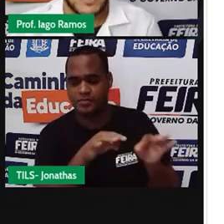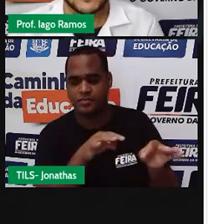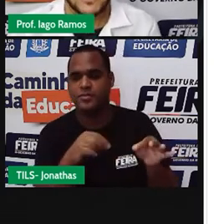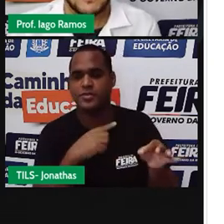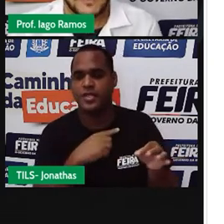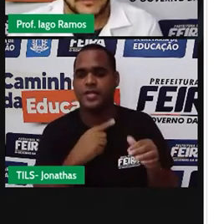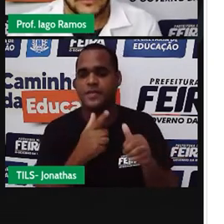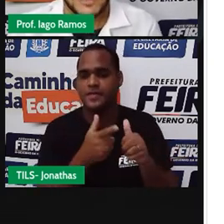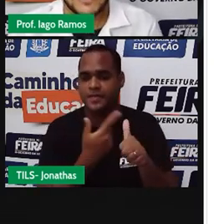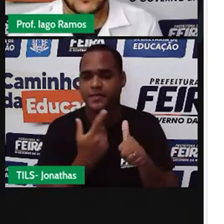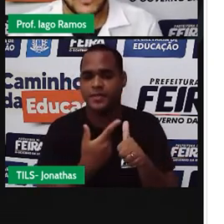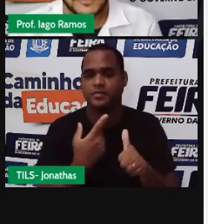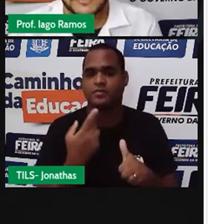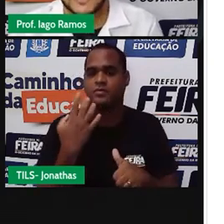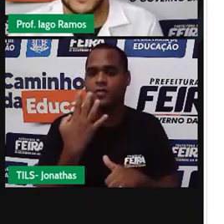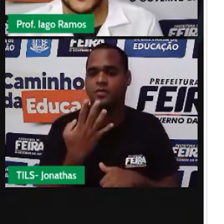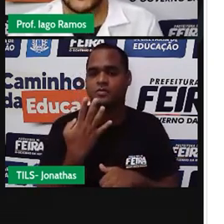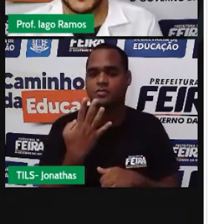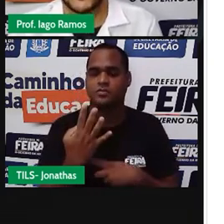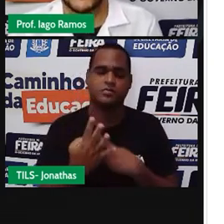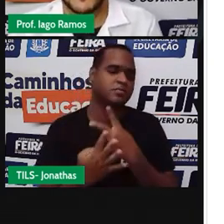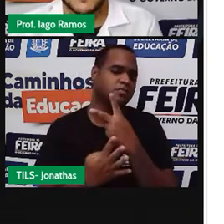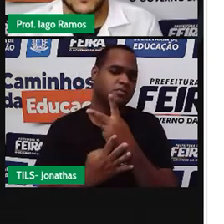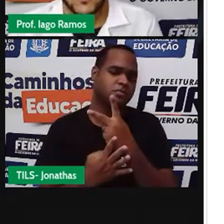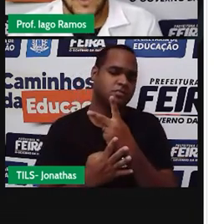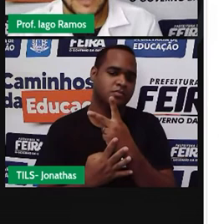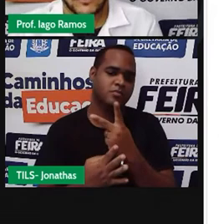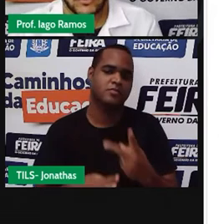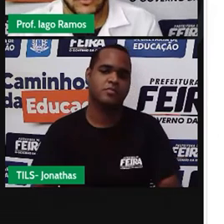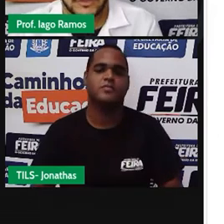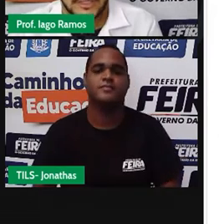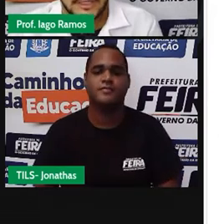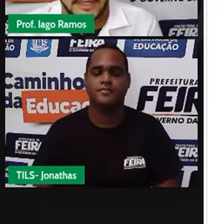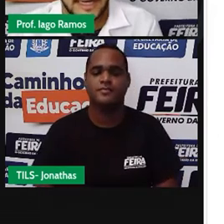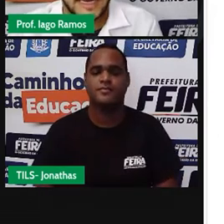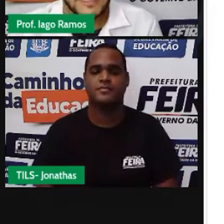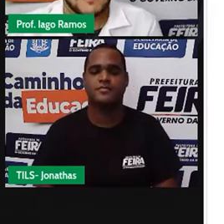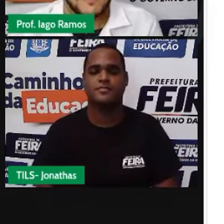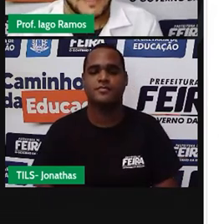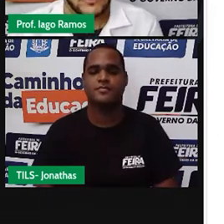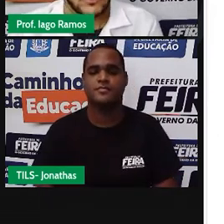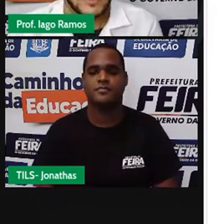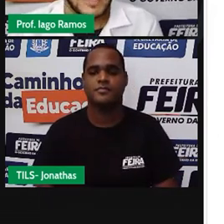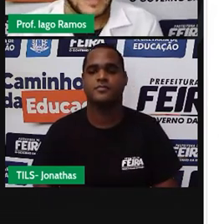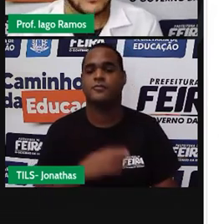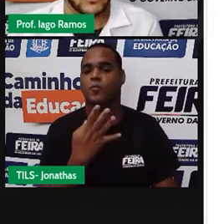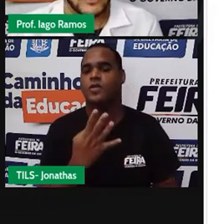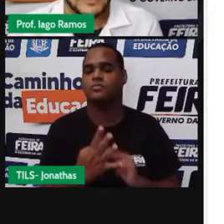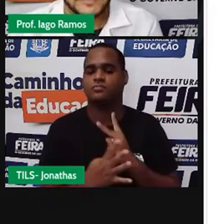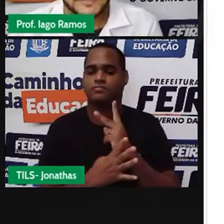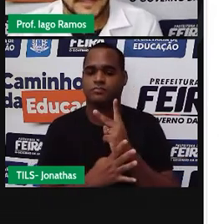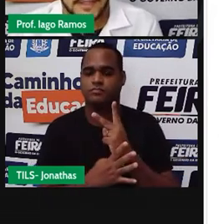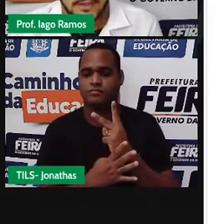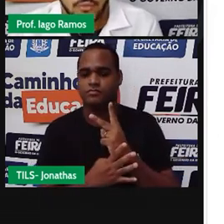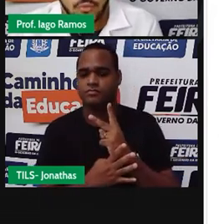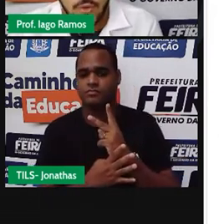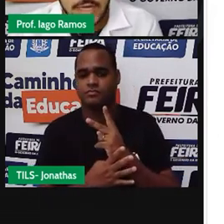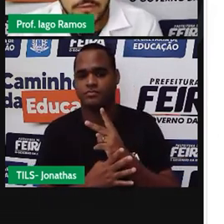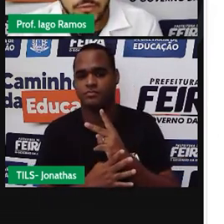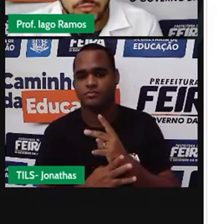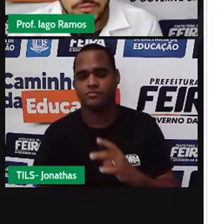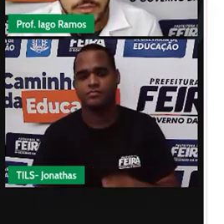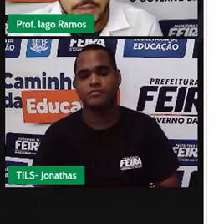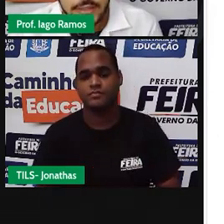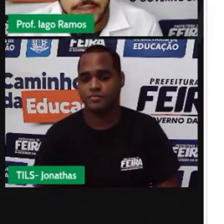potência 4 elevado a 2 como é que eu faço quatro elevado a 2